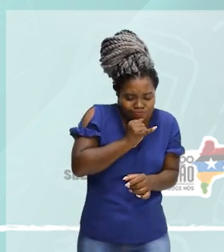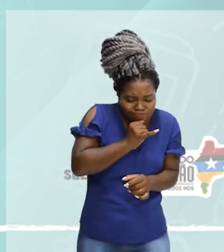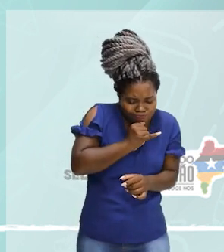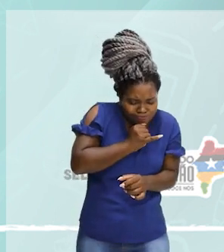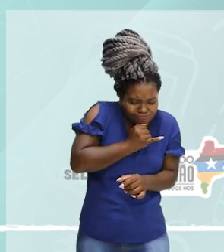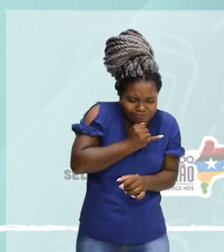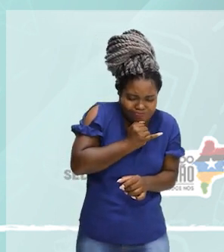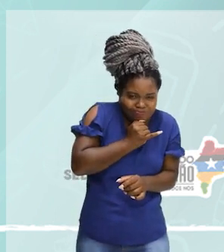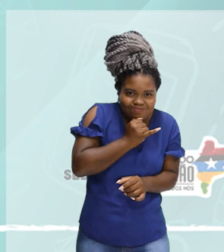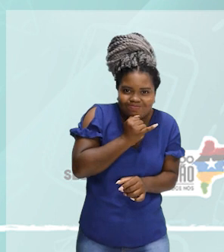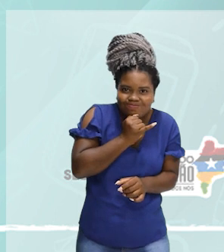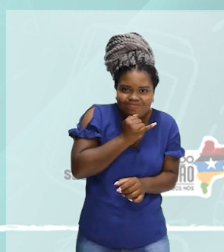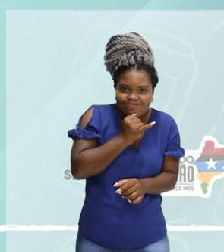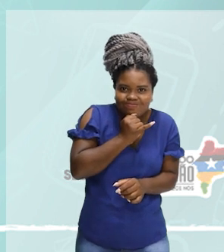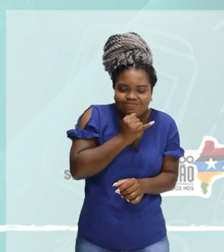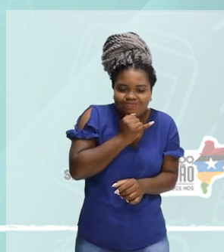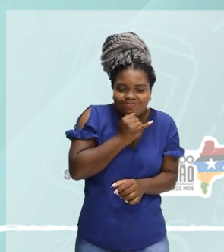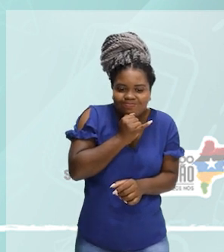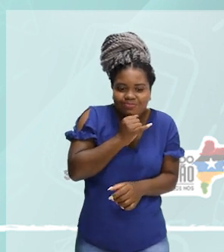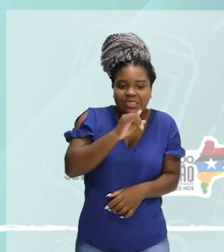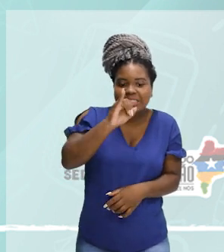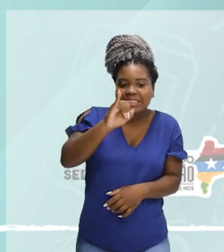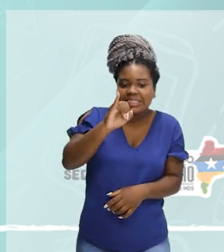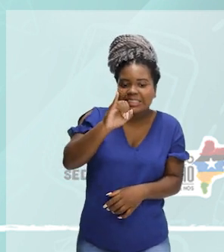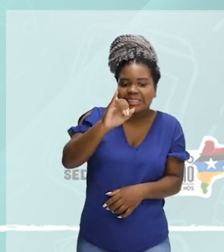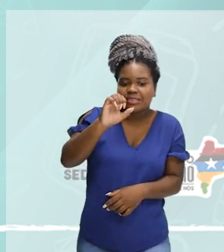colocar Pablito